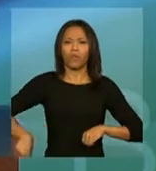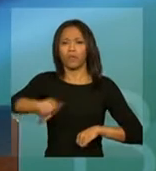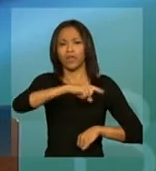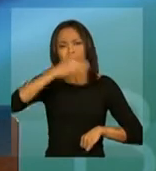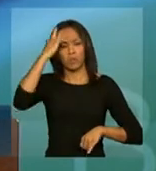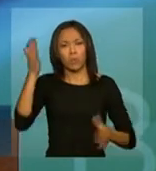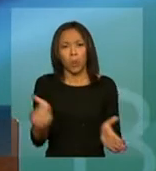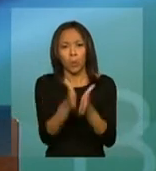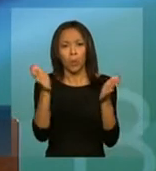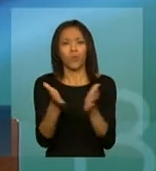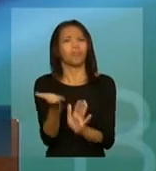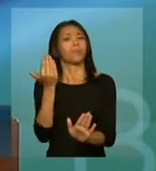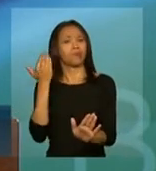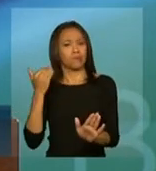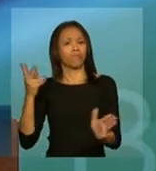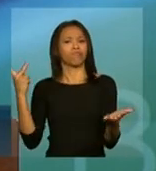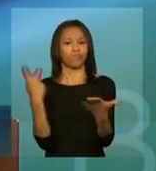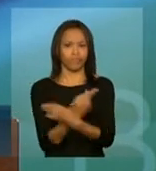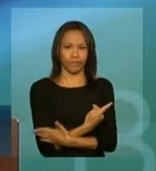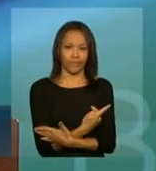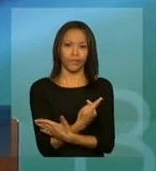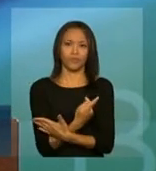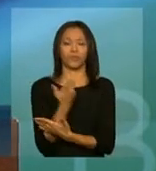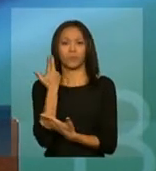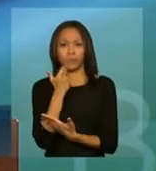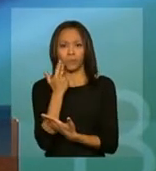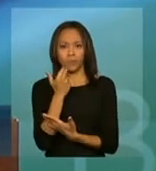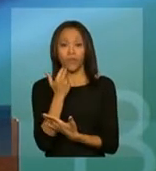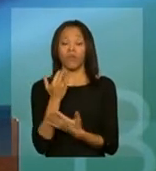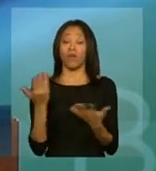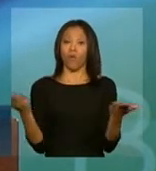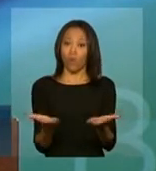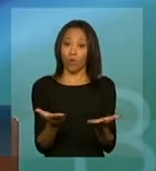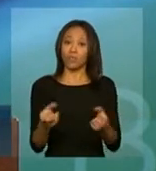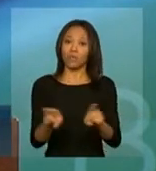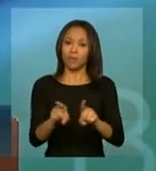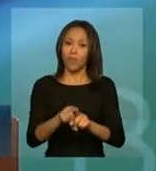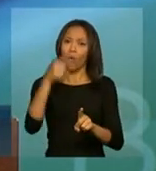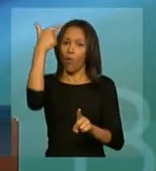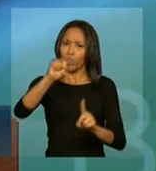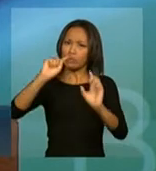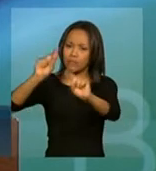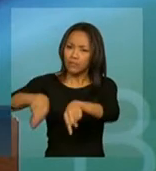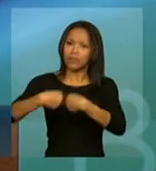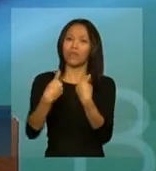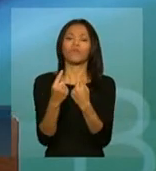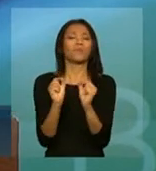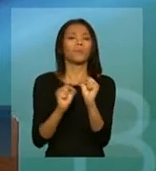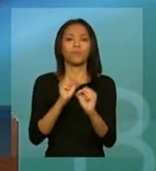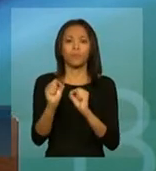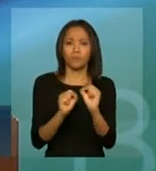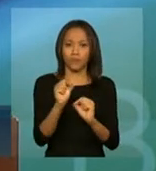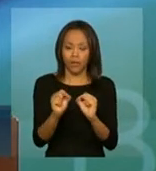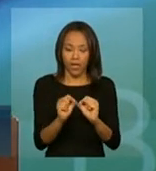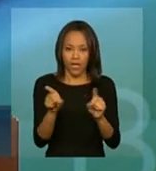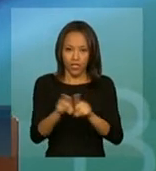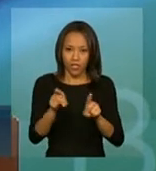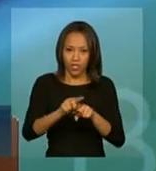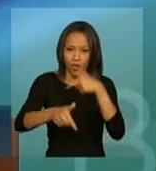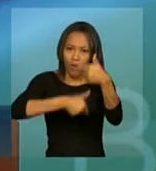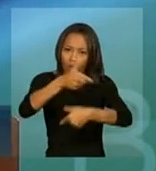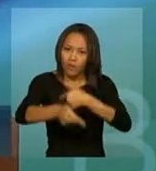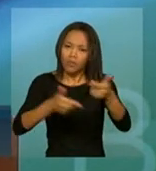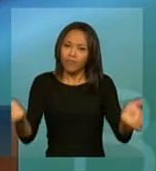vulnerável, como ocorria no passado. Estamos também enfrentando o desafio de dotar o Brasil de infraestrutura e